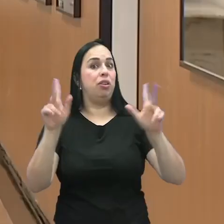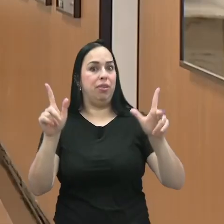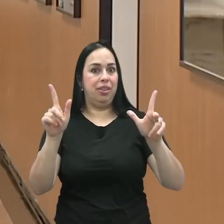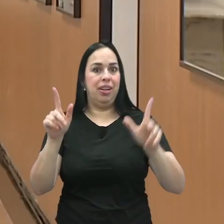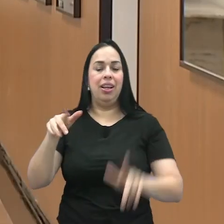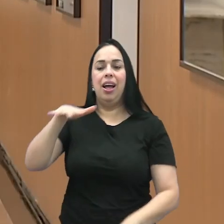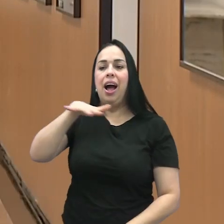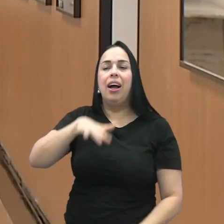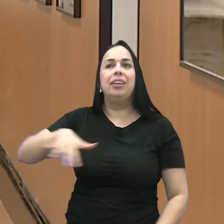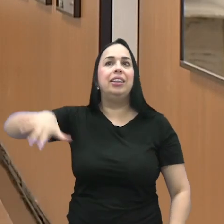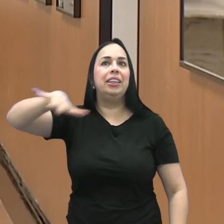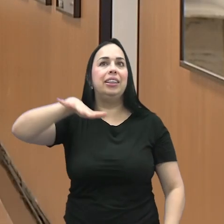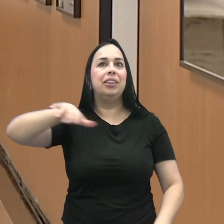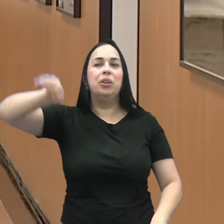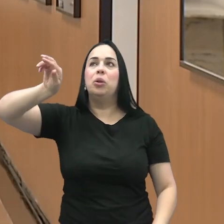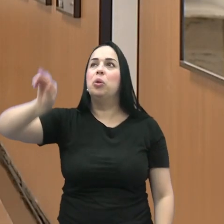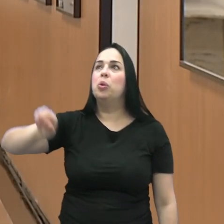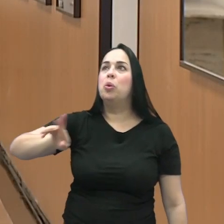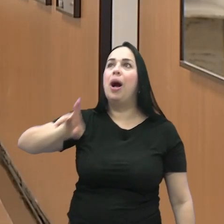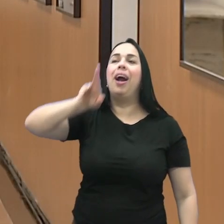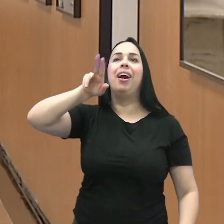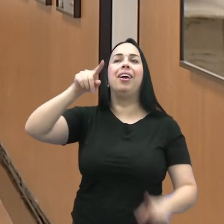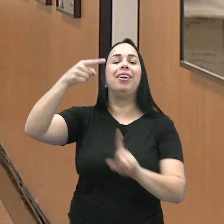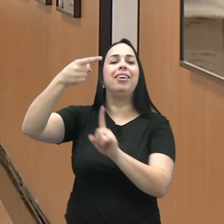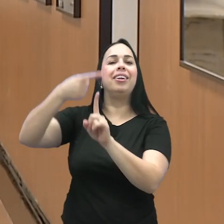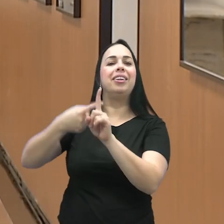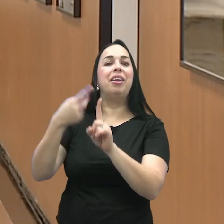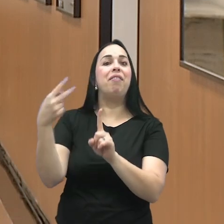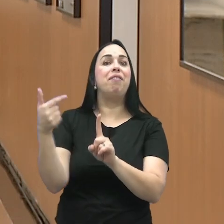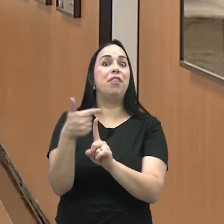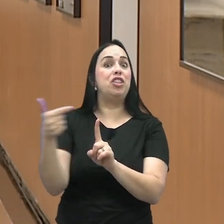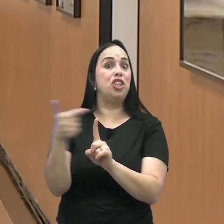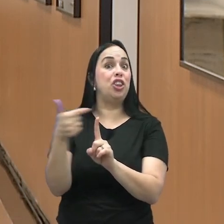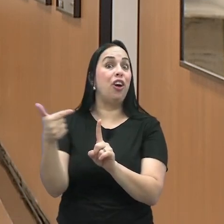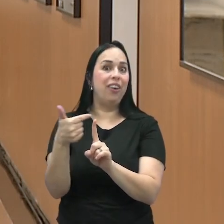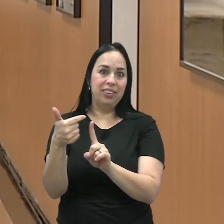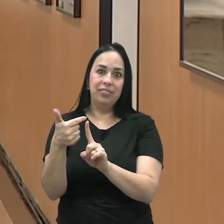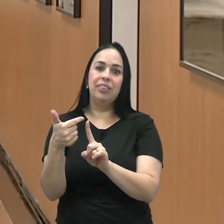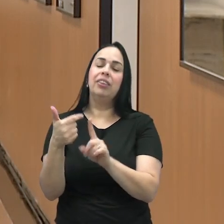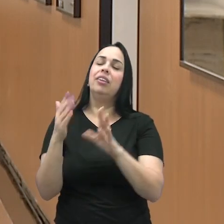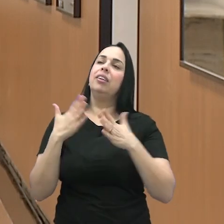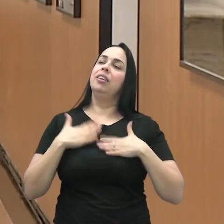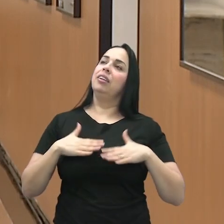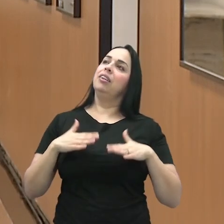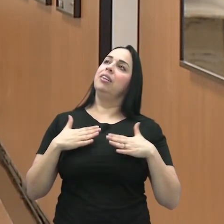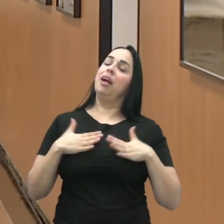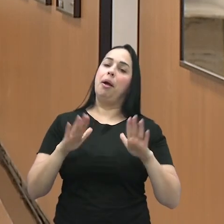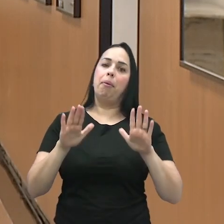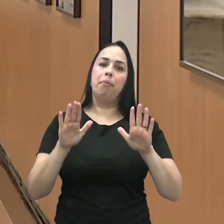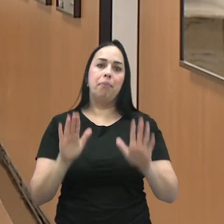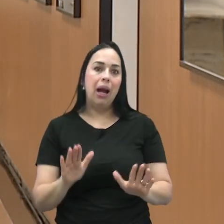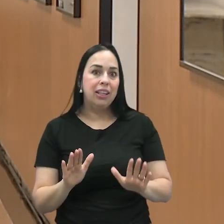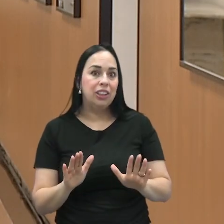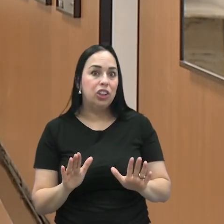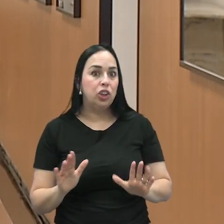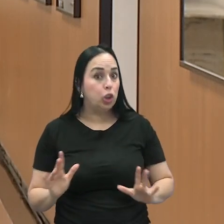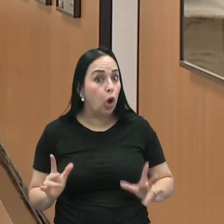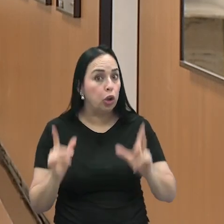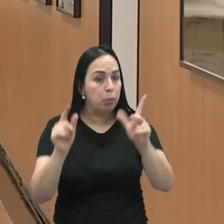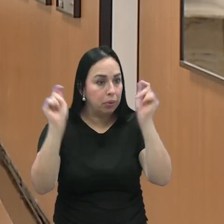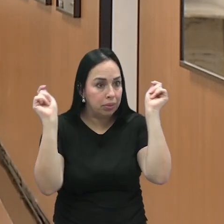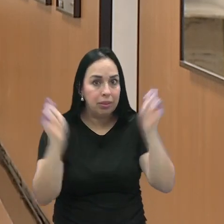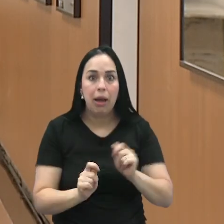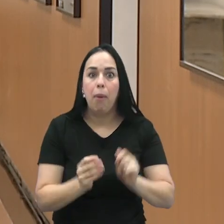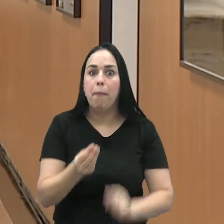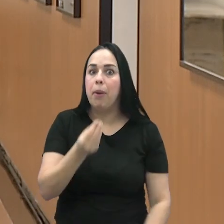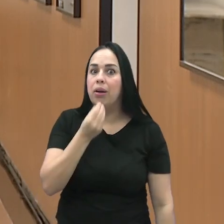realidade. Aqui dentro, o ar-condicionado deixa a temperatura em 22 graus. Confortável, mas nem todo mundo